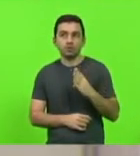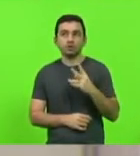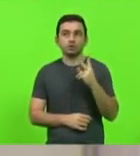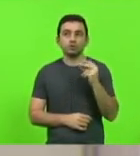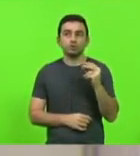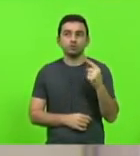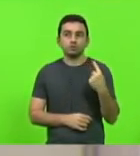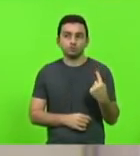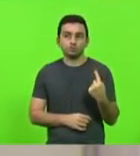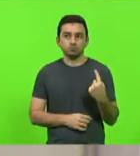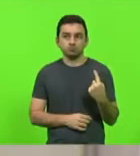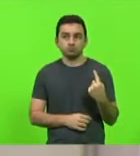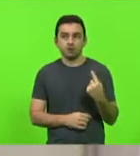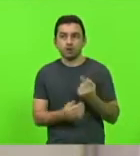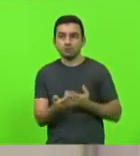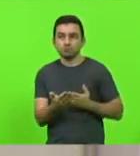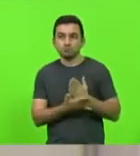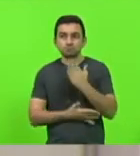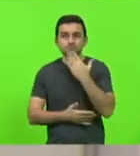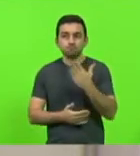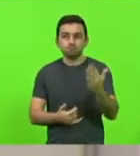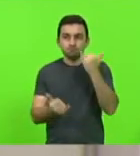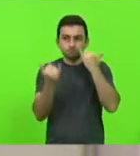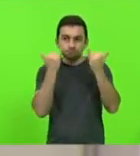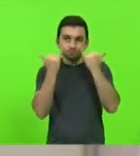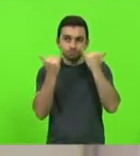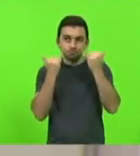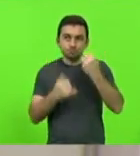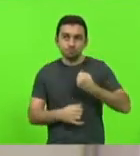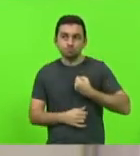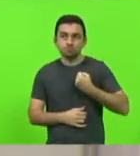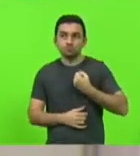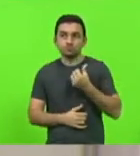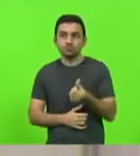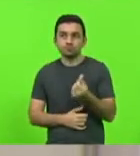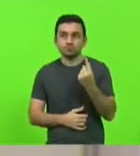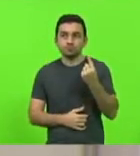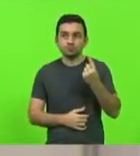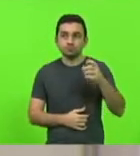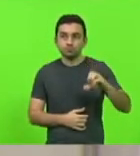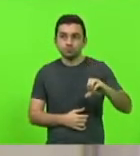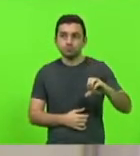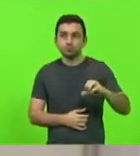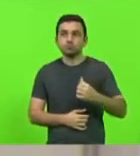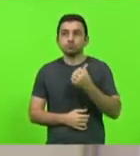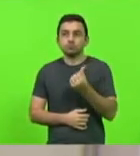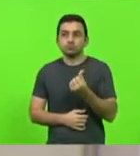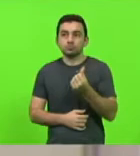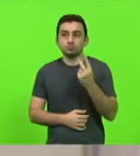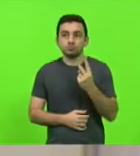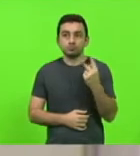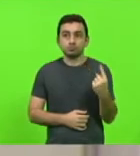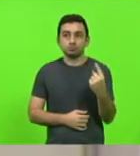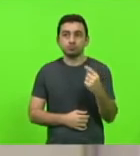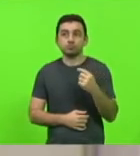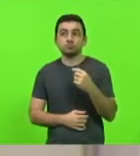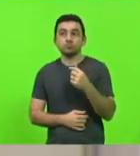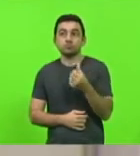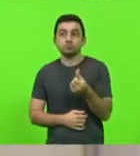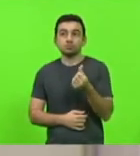194/2021. Foram aprovados os pedidos de informação números 619, 621 e